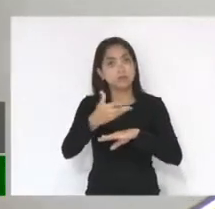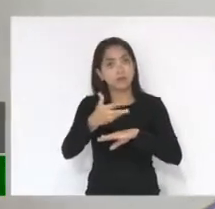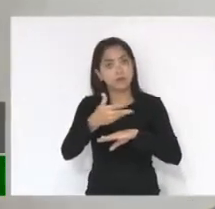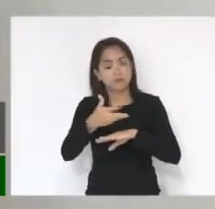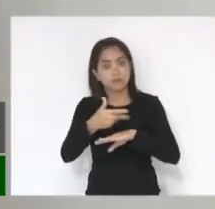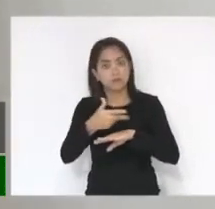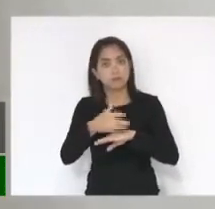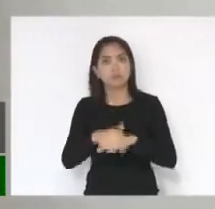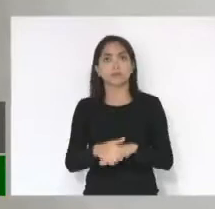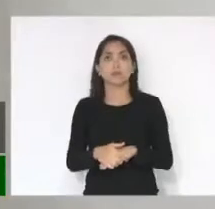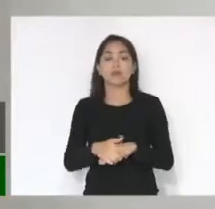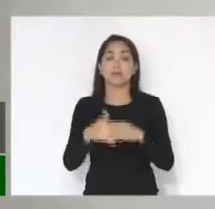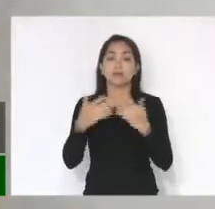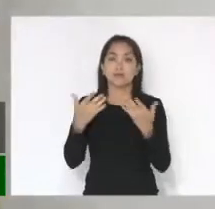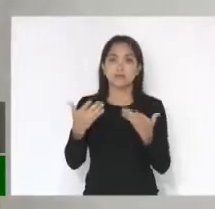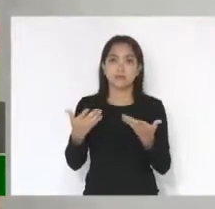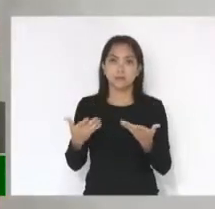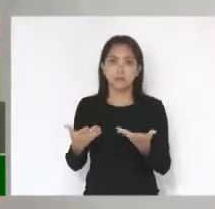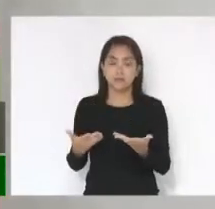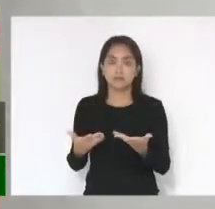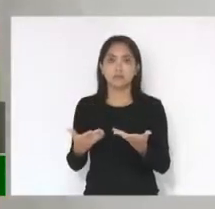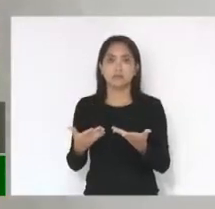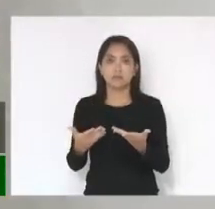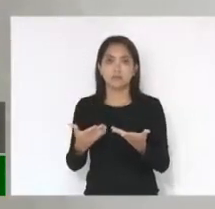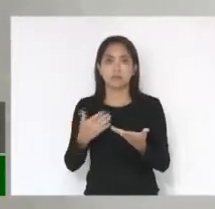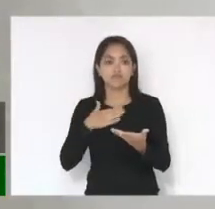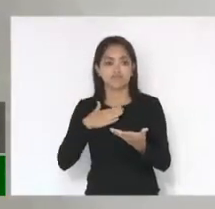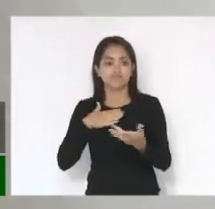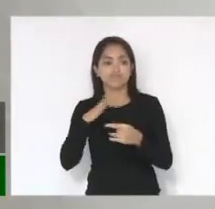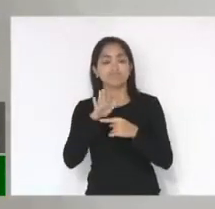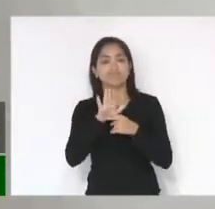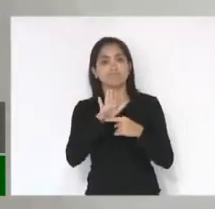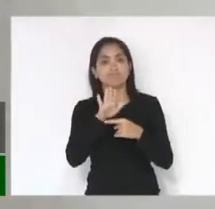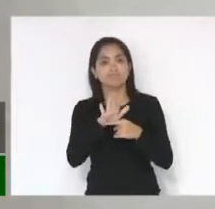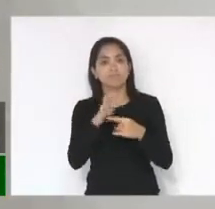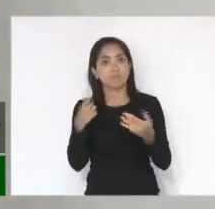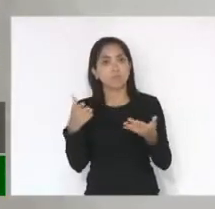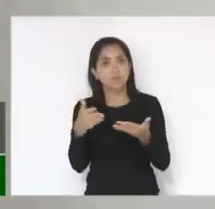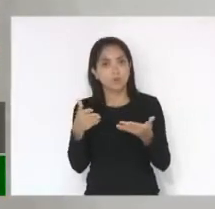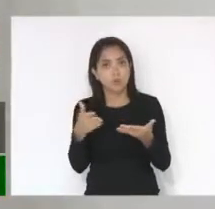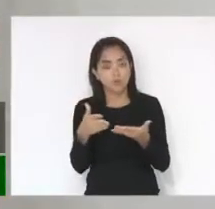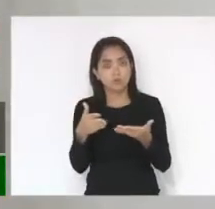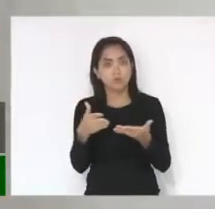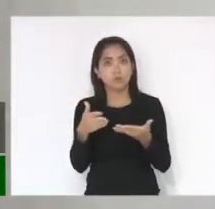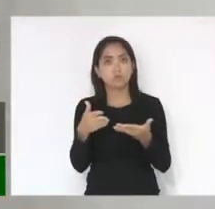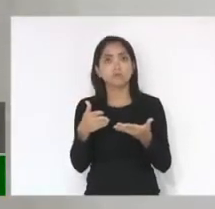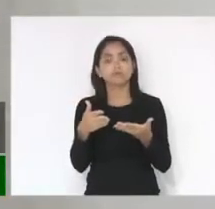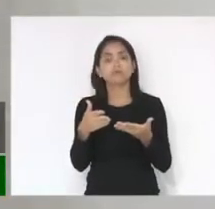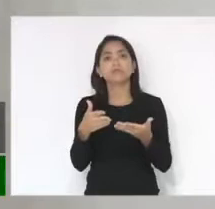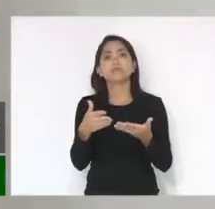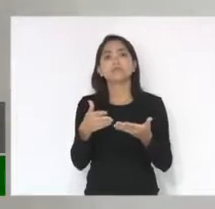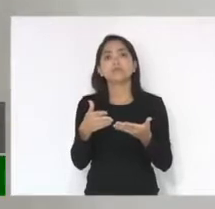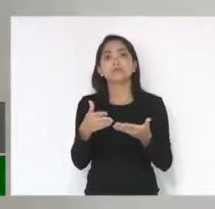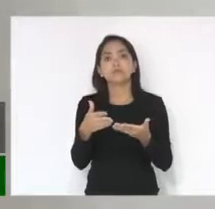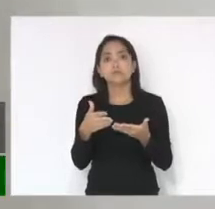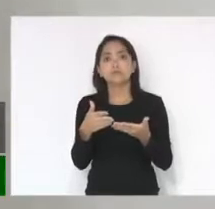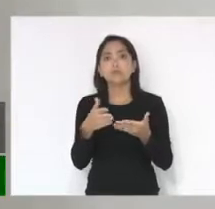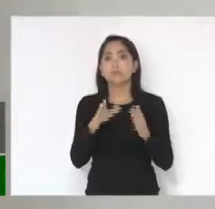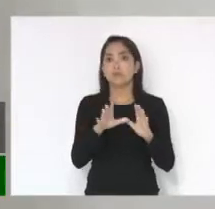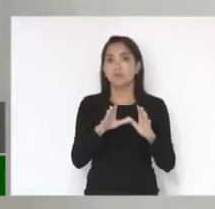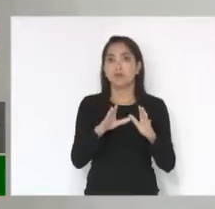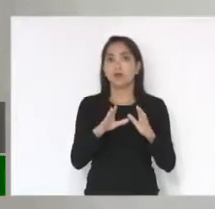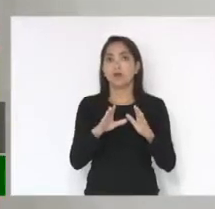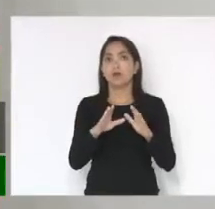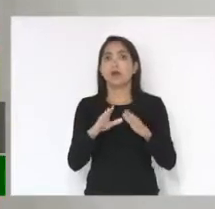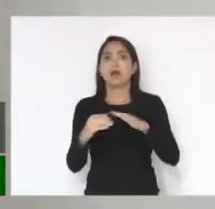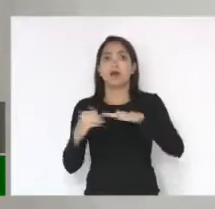do Estado. Dessa maneira, essa é a minha contribuição na sessão de hoje, para que nós tenhamos as usinas